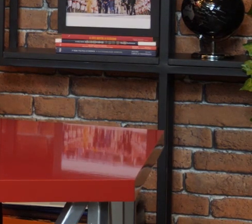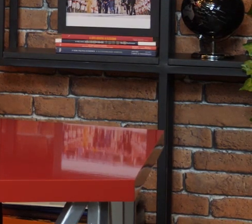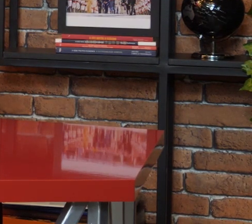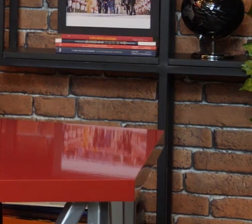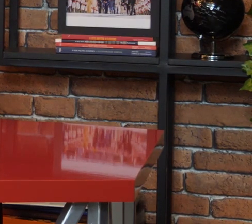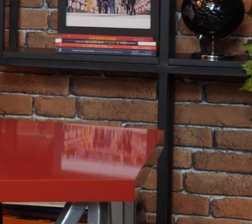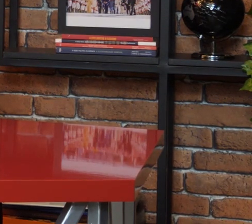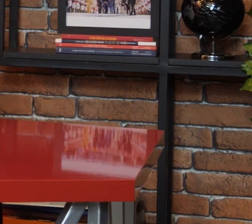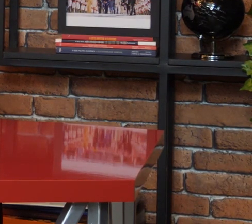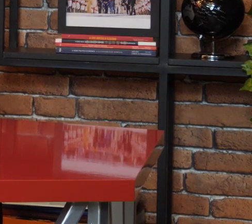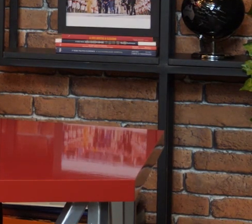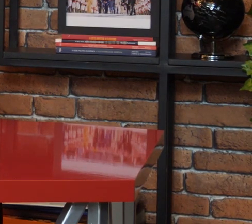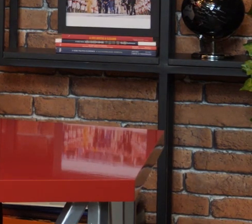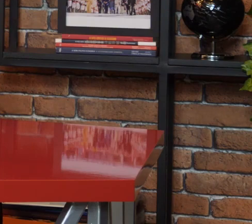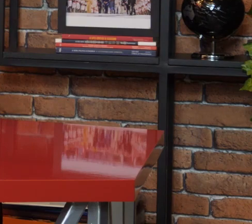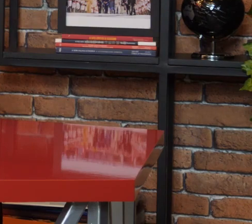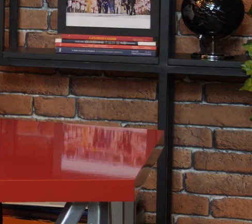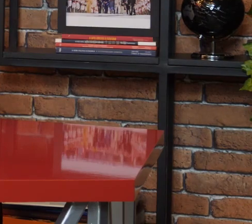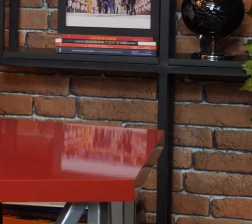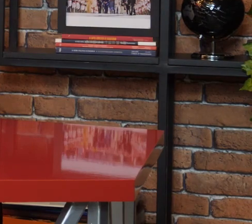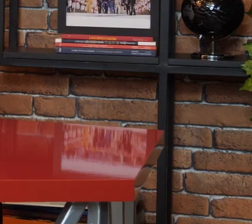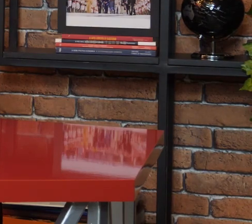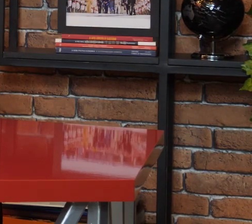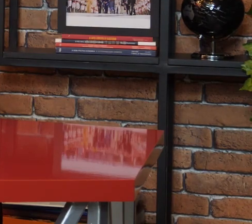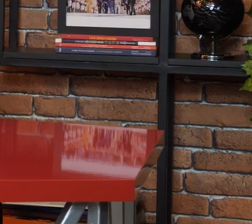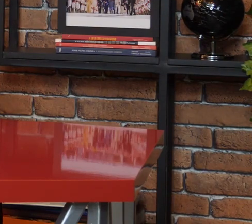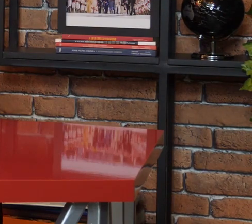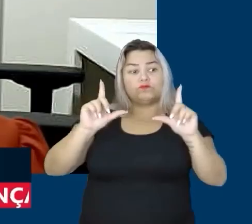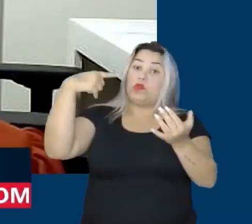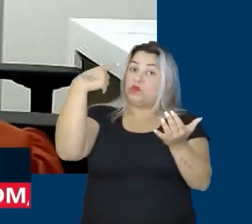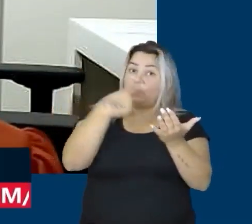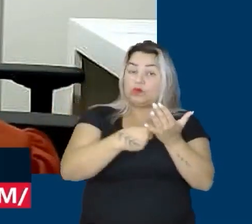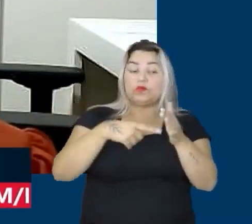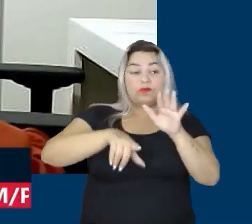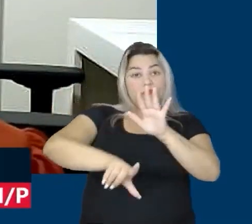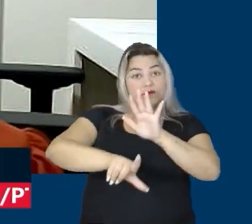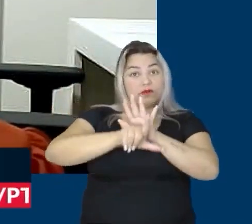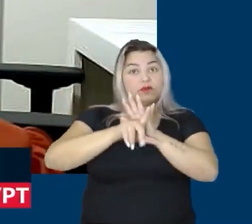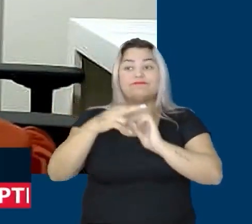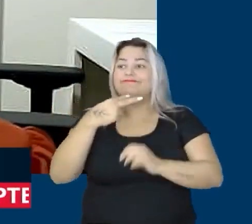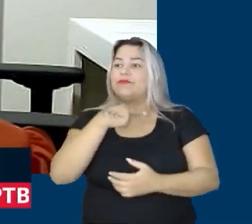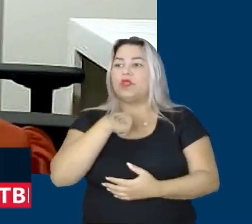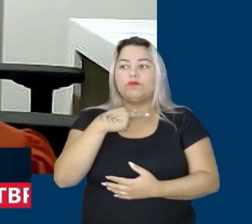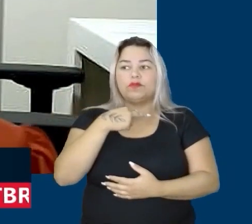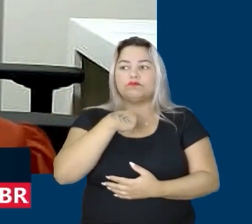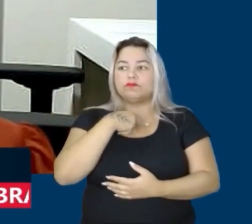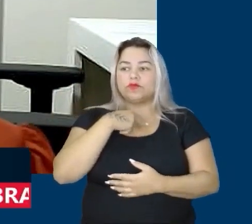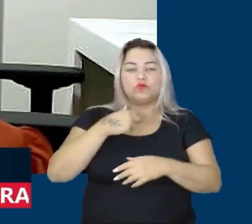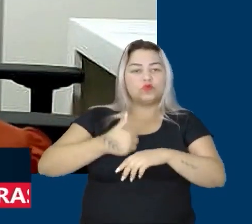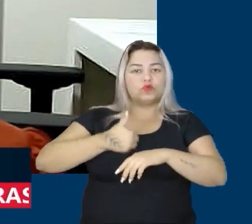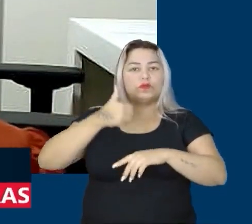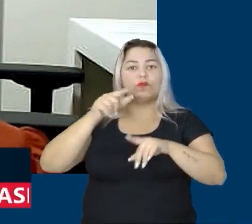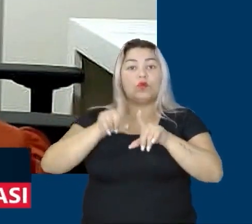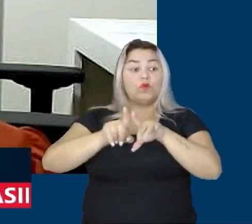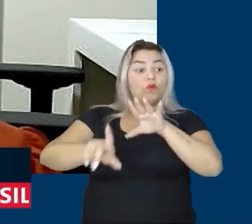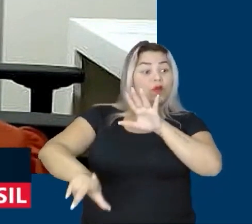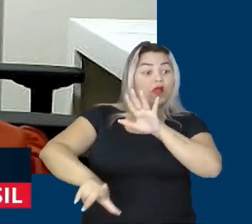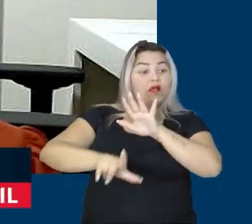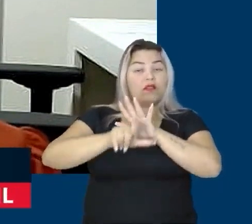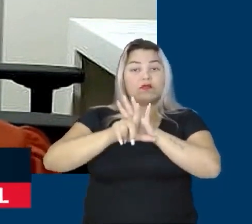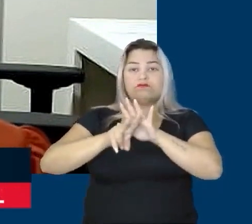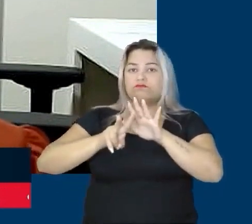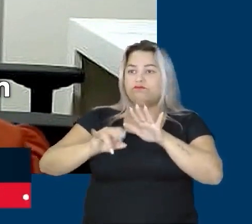e um avanço para a diminuição das desigualdades de gênero no país. Nós não podemos qualificá-la como uma lei que não vai